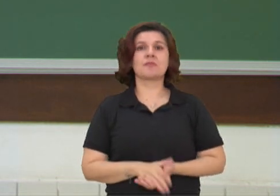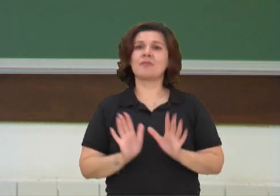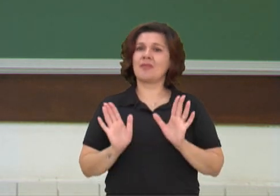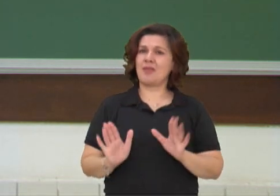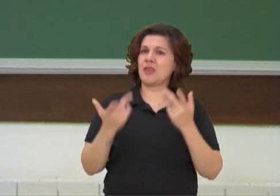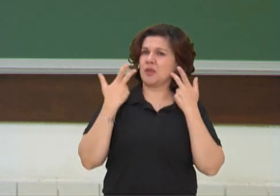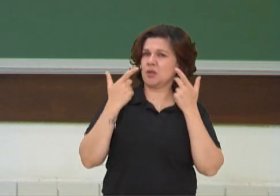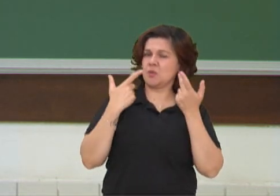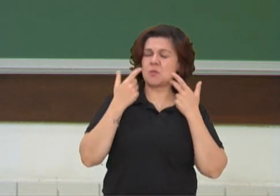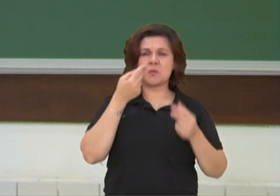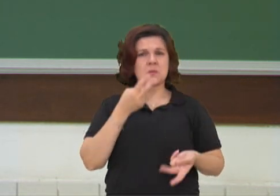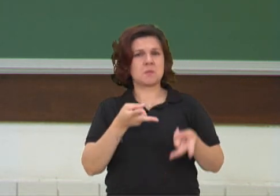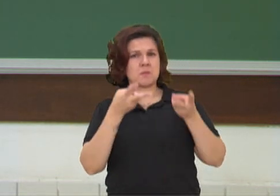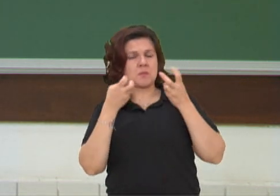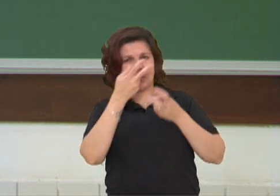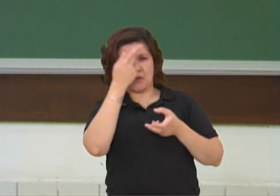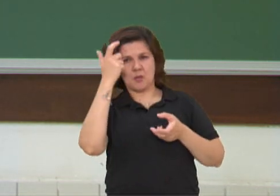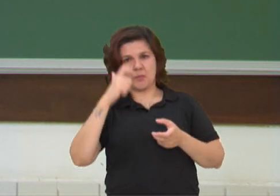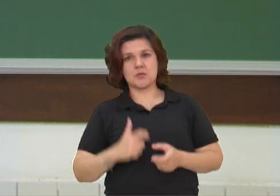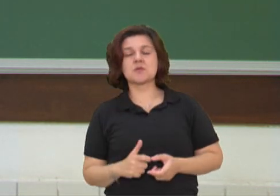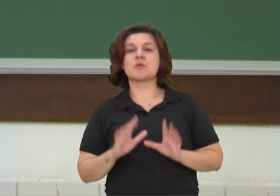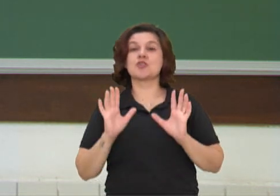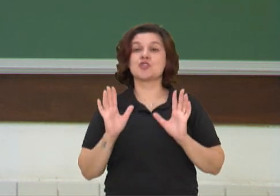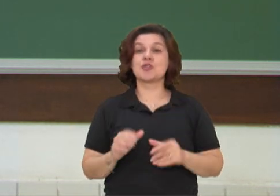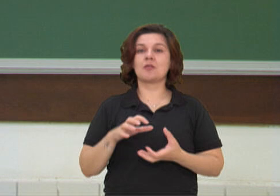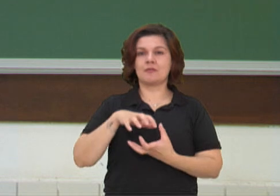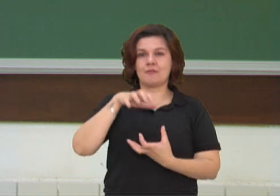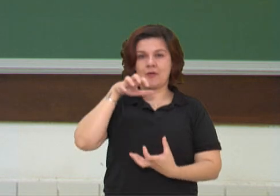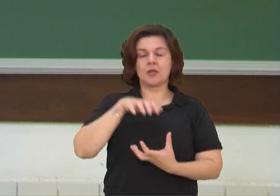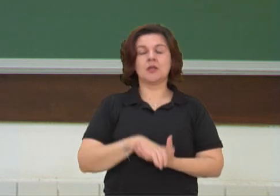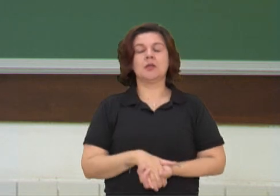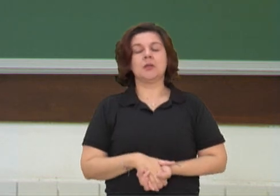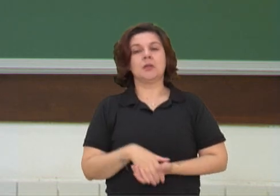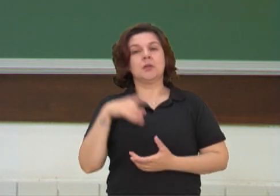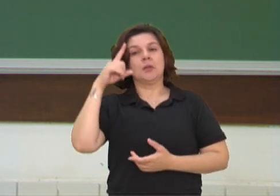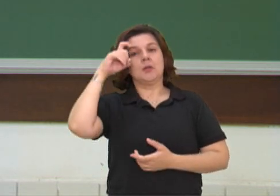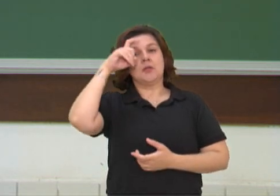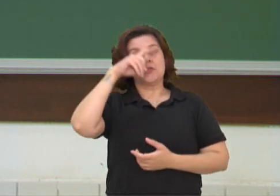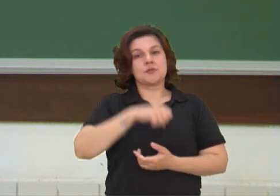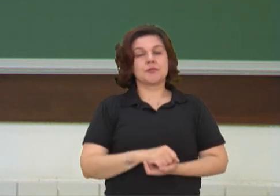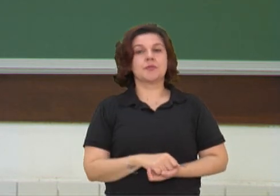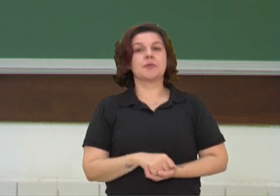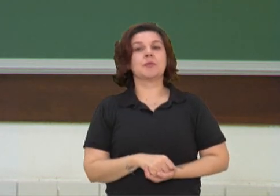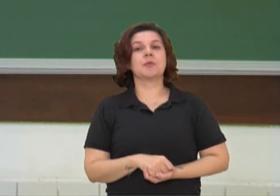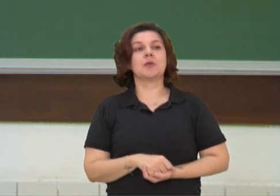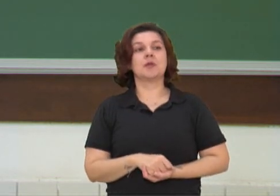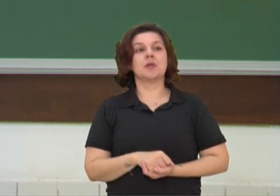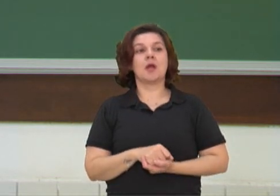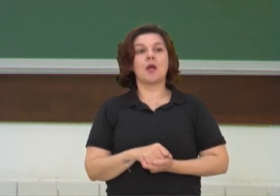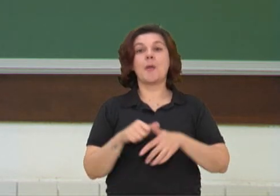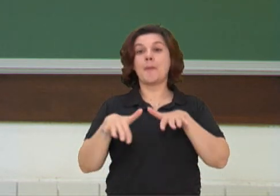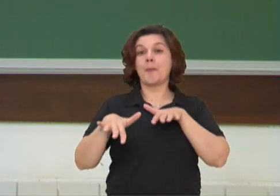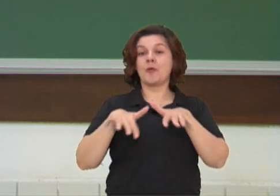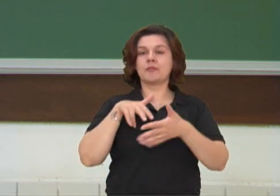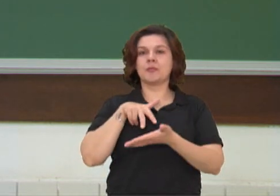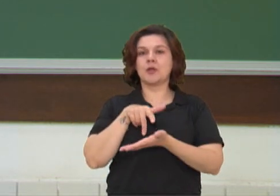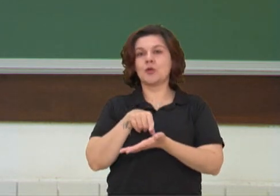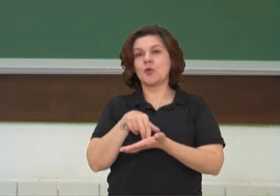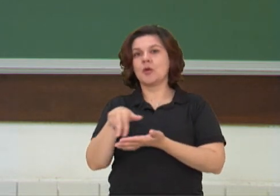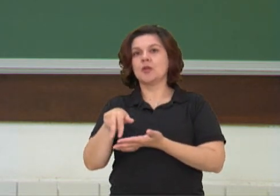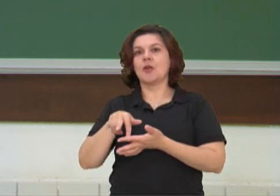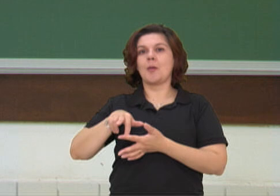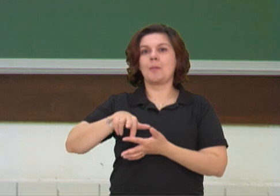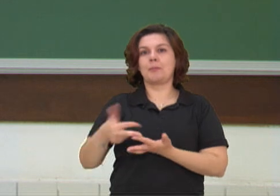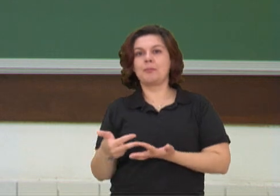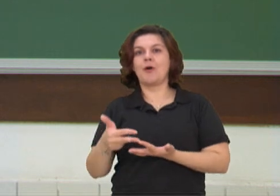comum vocês verem que algumas pessoas, até mesmo adultas, elas têm até mesmo algumas dificuldades ali em acabarem ali de se locomover. Então, às vezes,